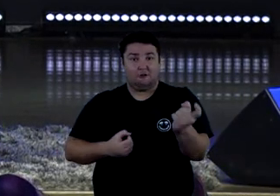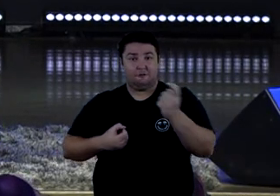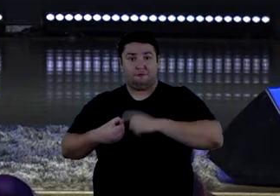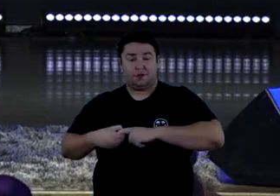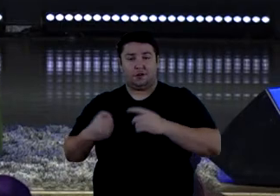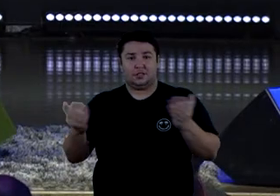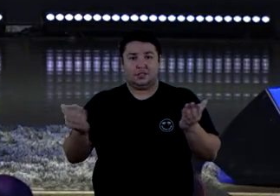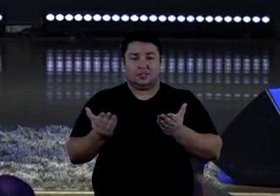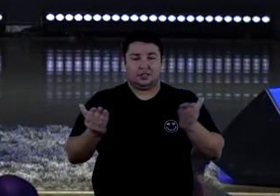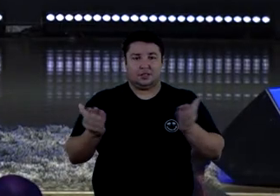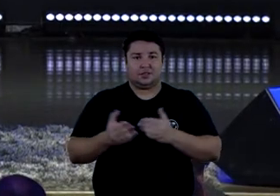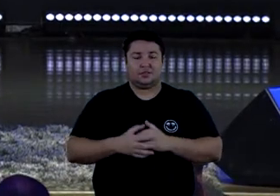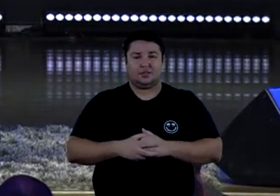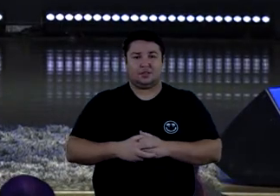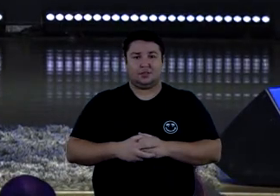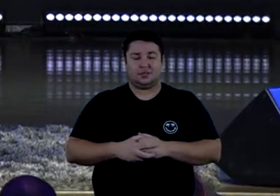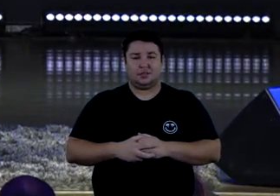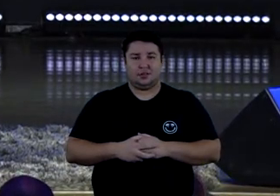Não retroceda agora.